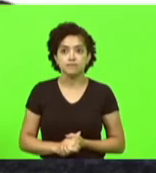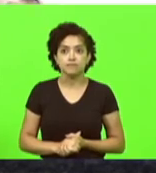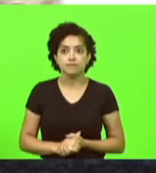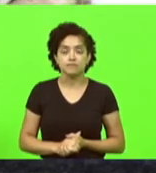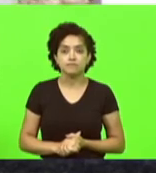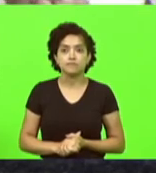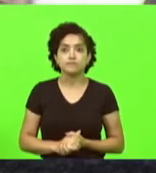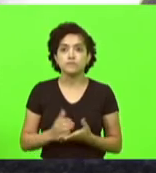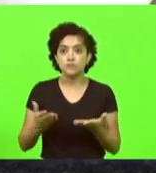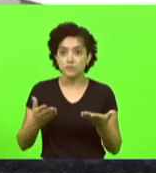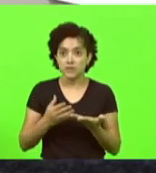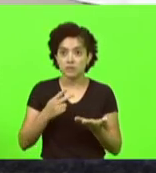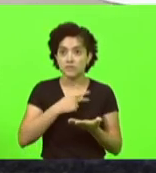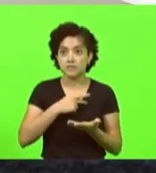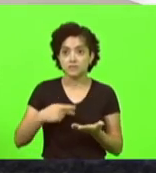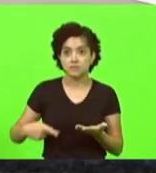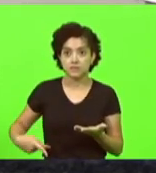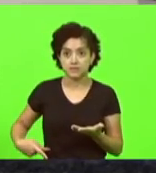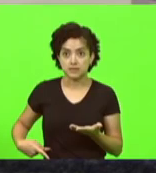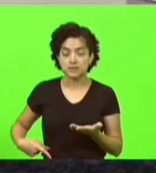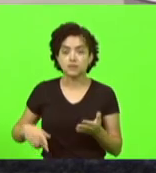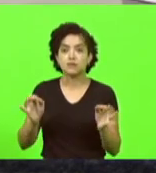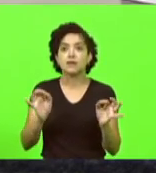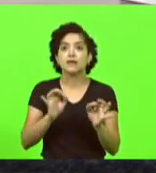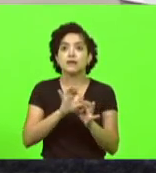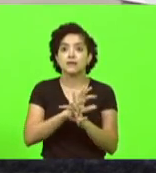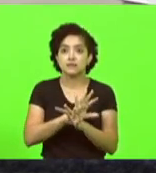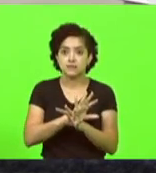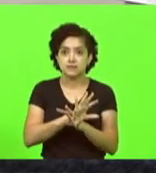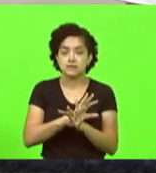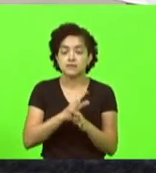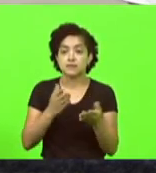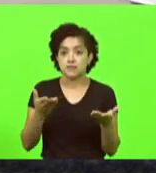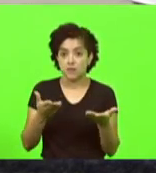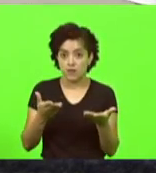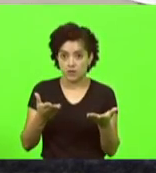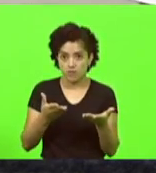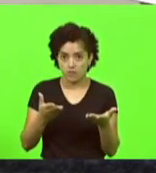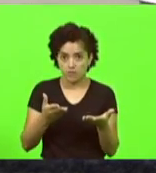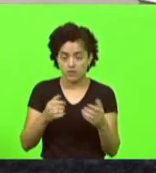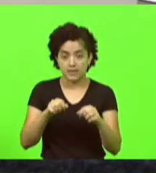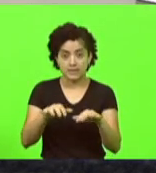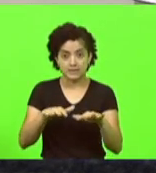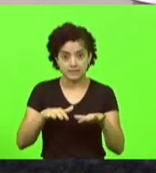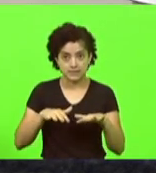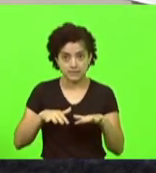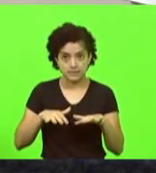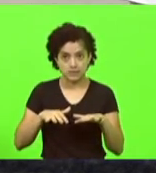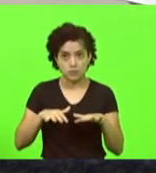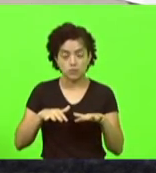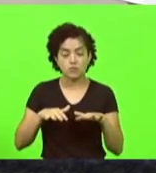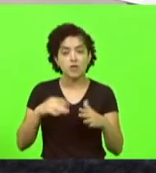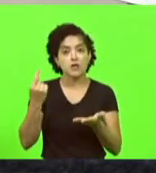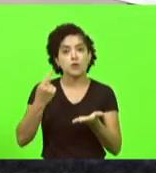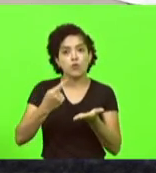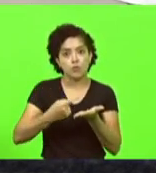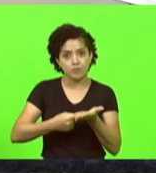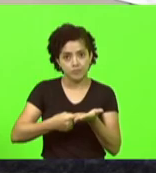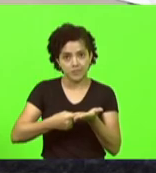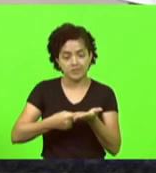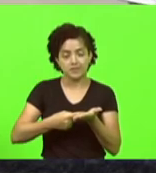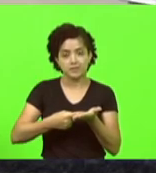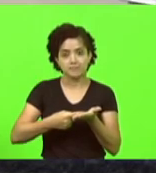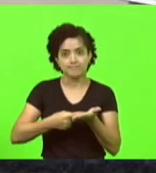Esta presidência declara encerrada a presente sessão e convoca outra